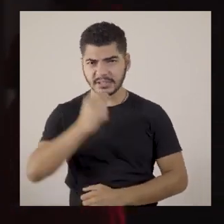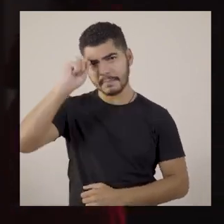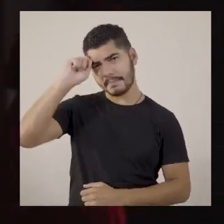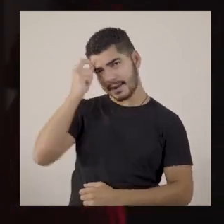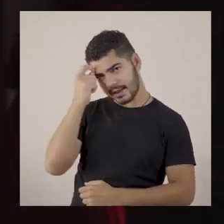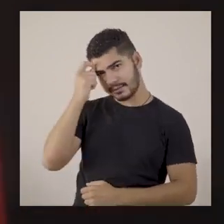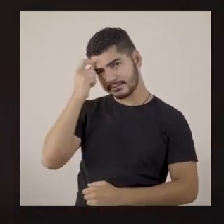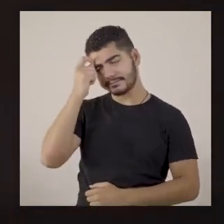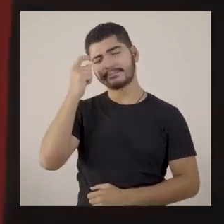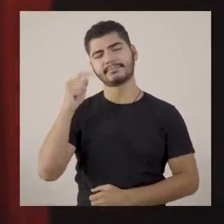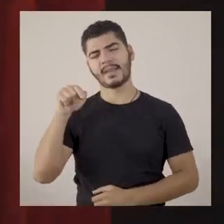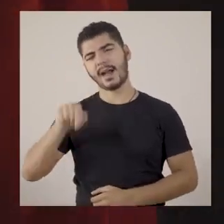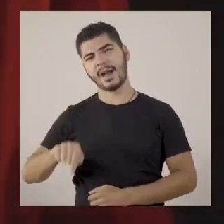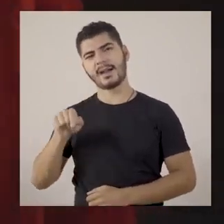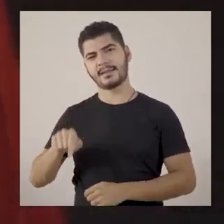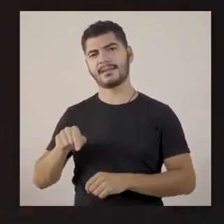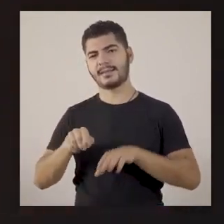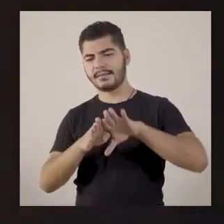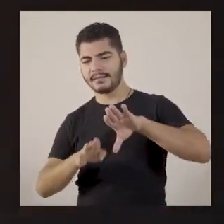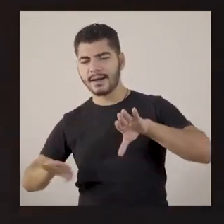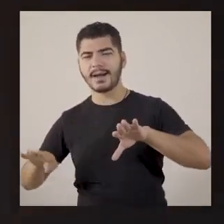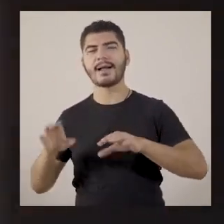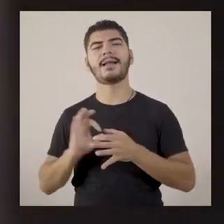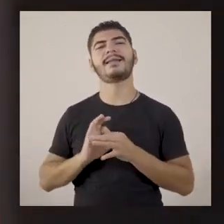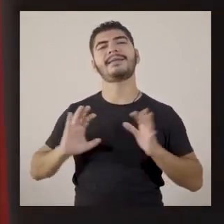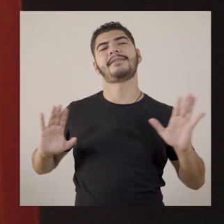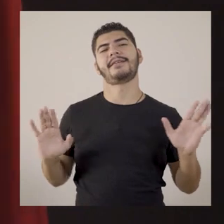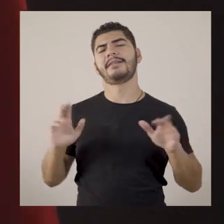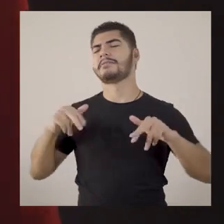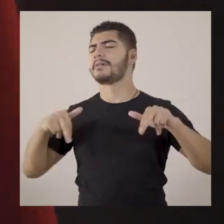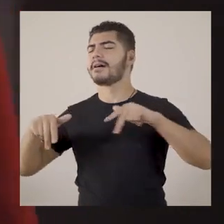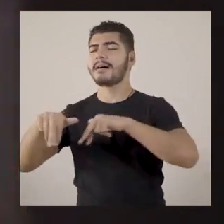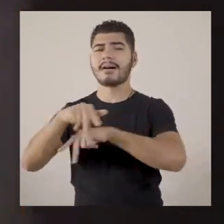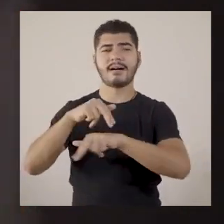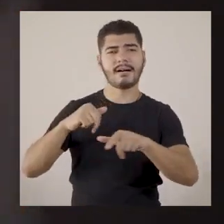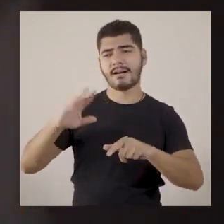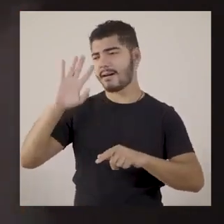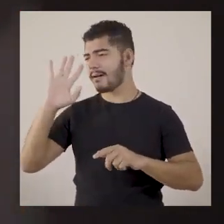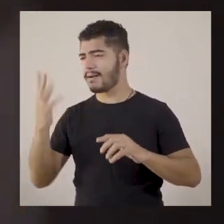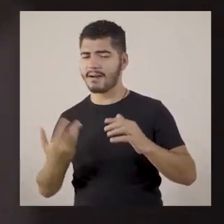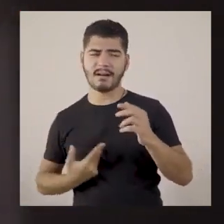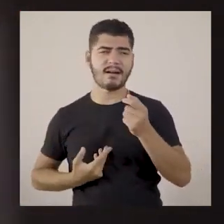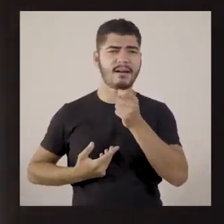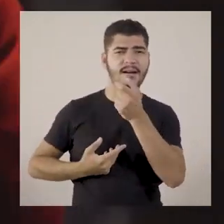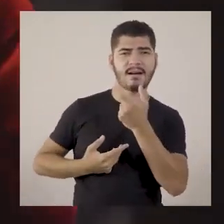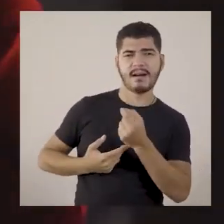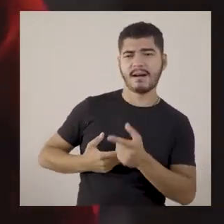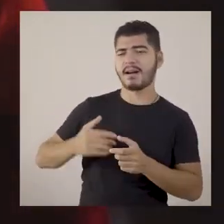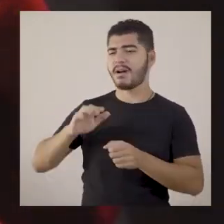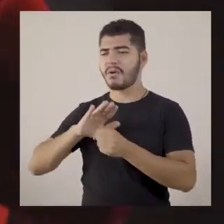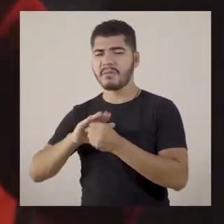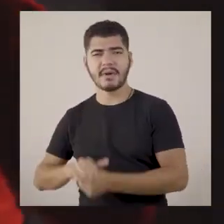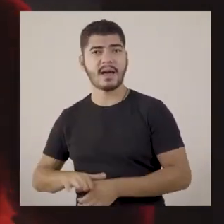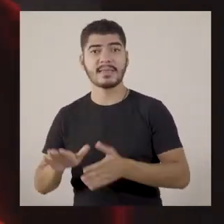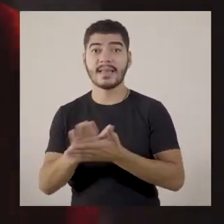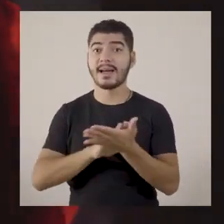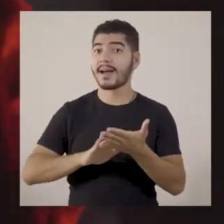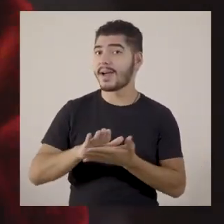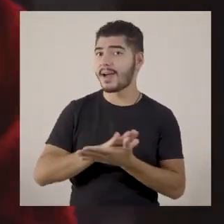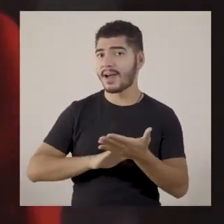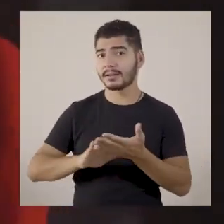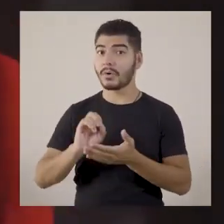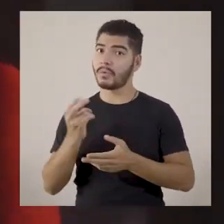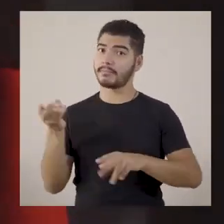Nós negros? Aqui temos mais liberdade, podemos andar sem ser ofendidos, xingados, humilhados